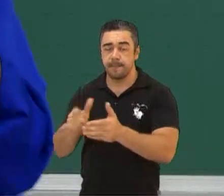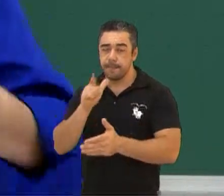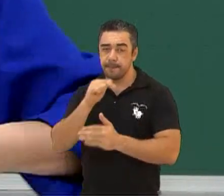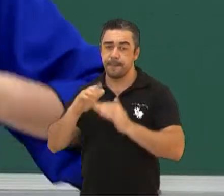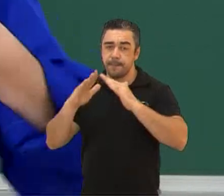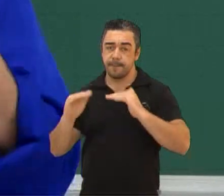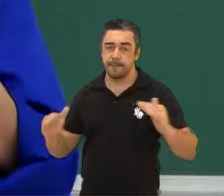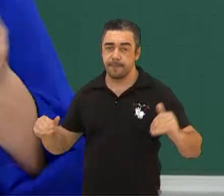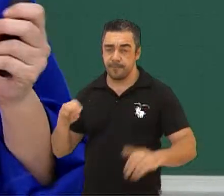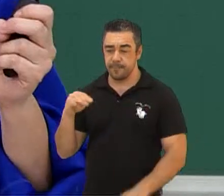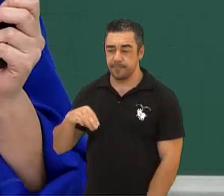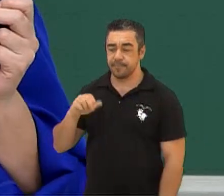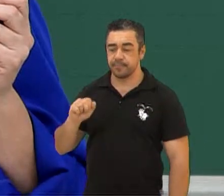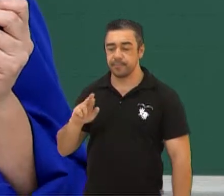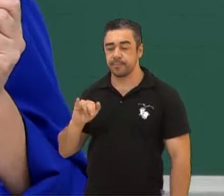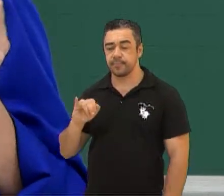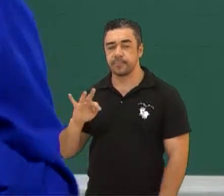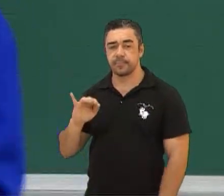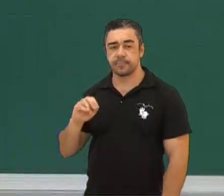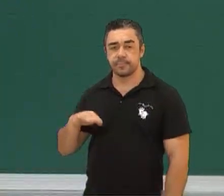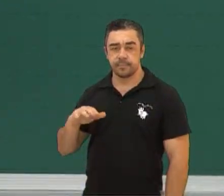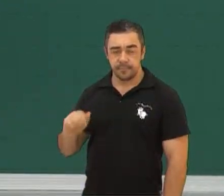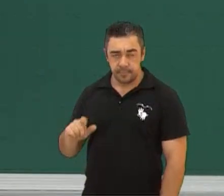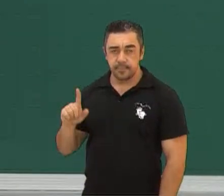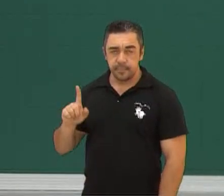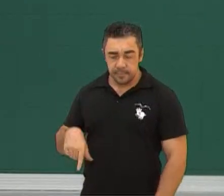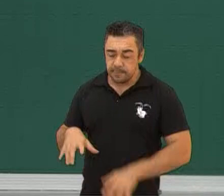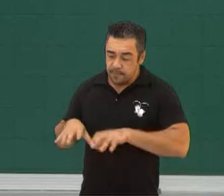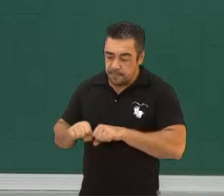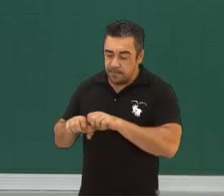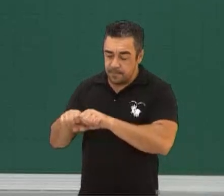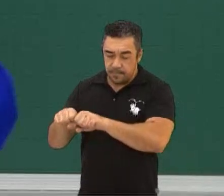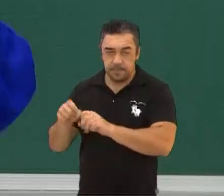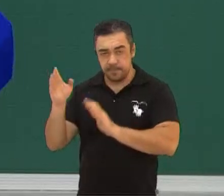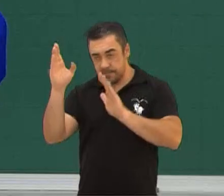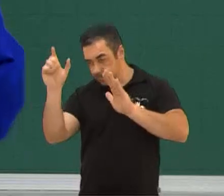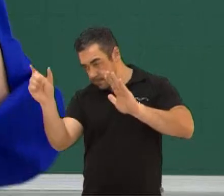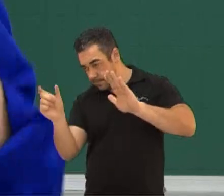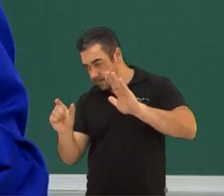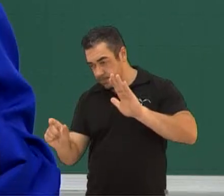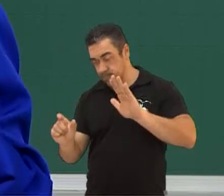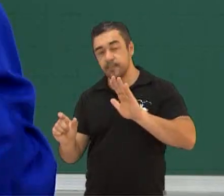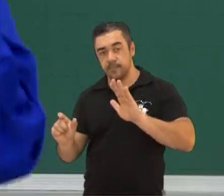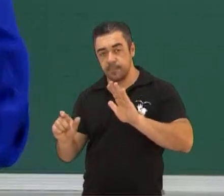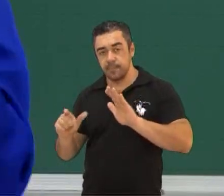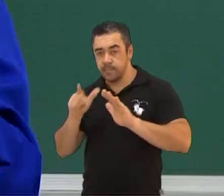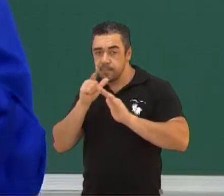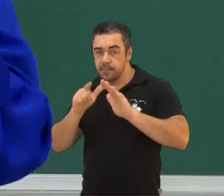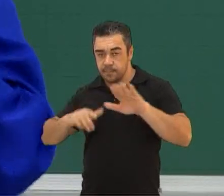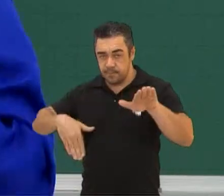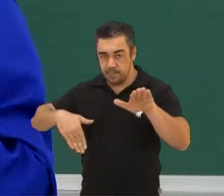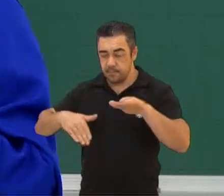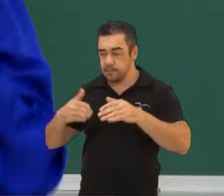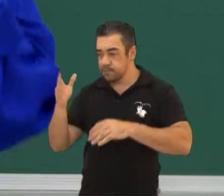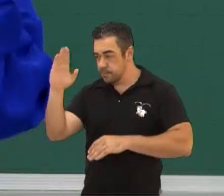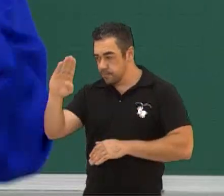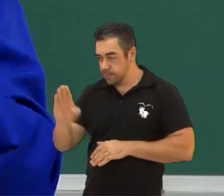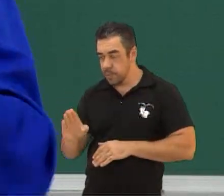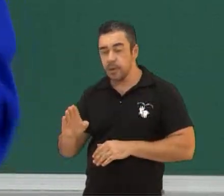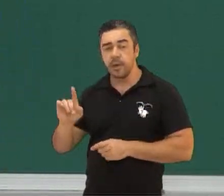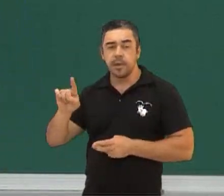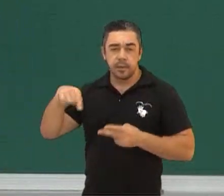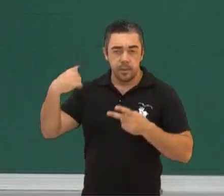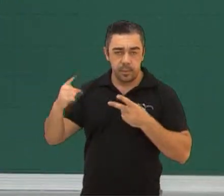suporte para a ocupação do nosso território. Lógico que é alicerciado pela situação do caminho dos